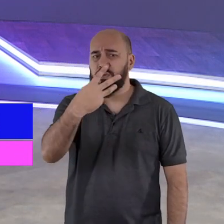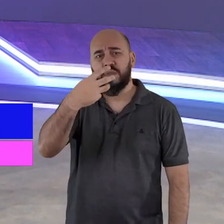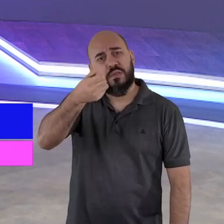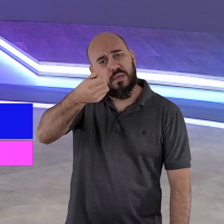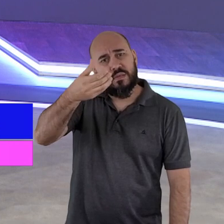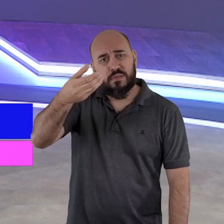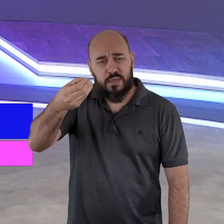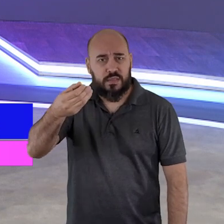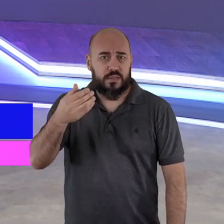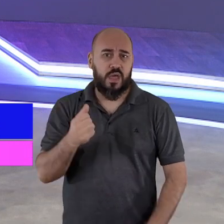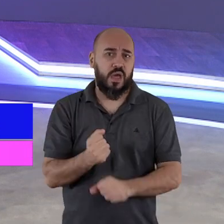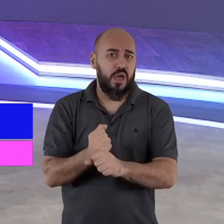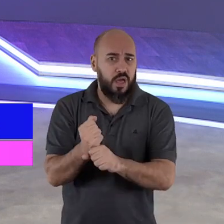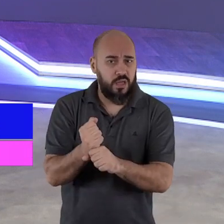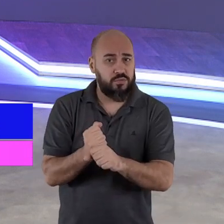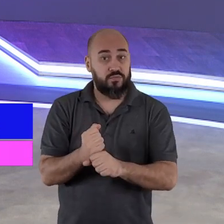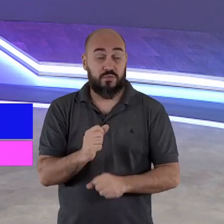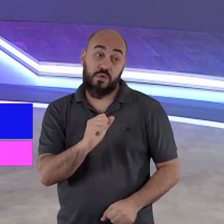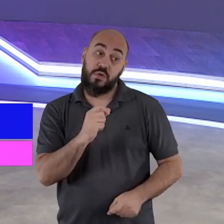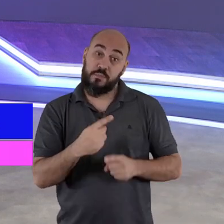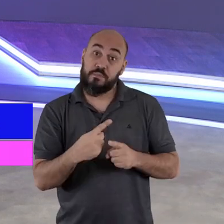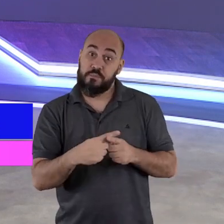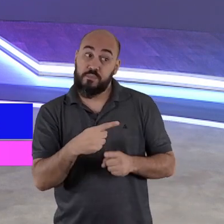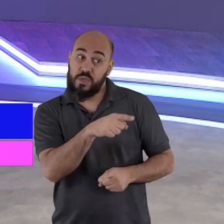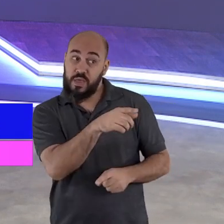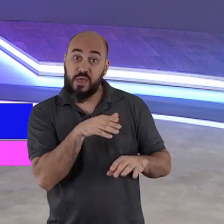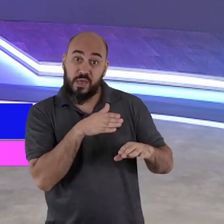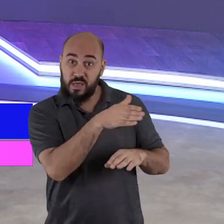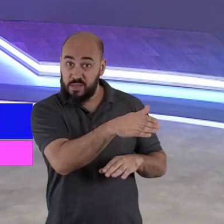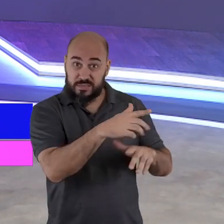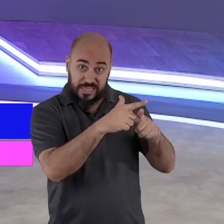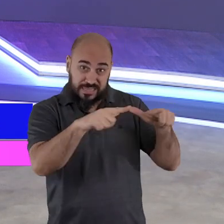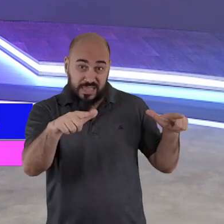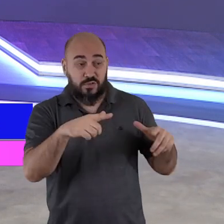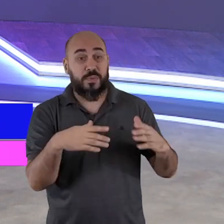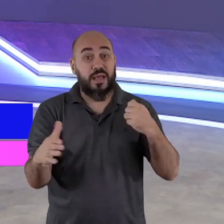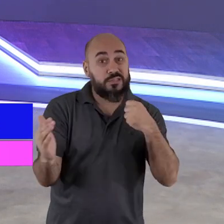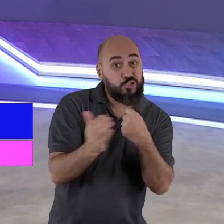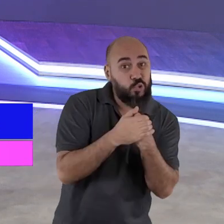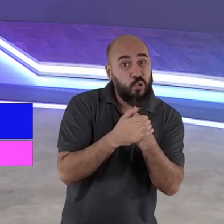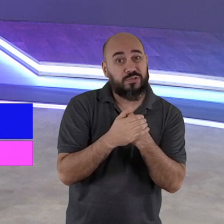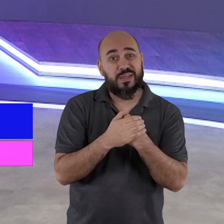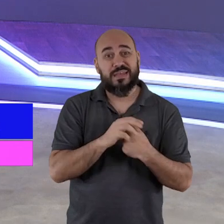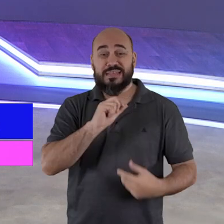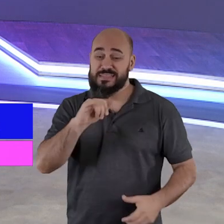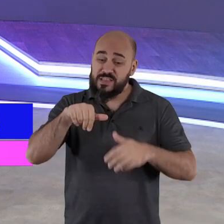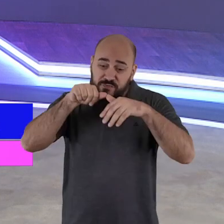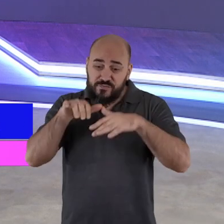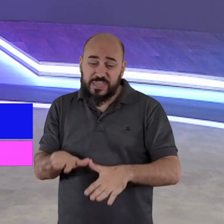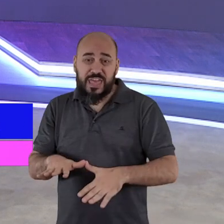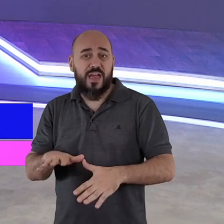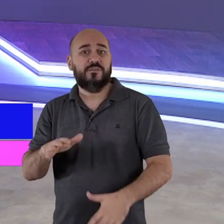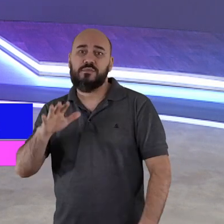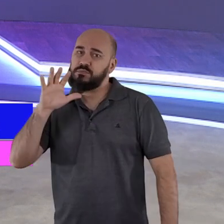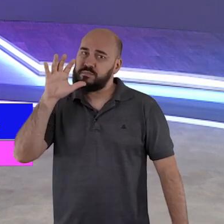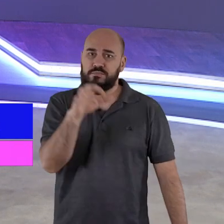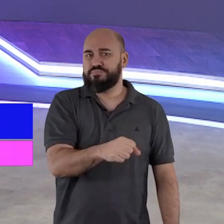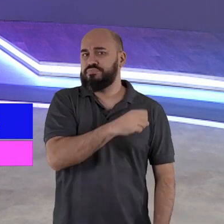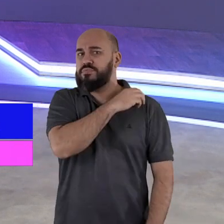ficasse exposta, ela seria completamente aniquilada e exterminada. Olhando para